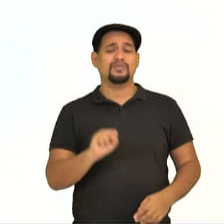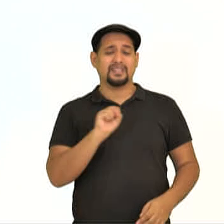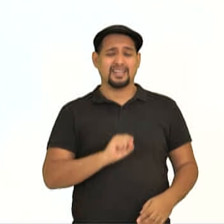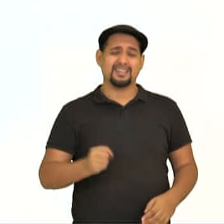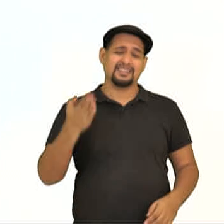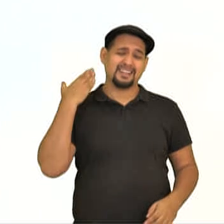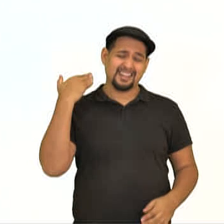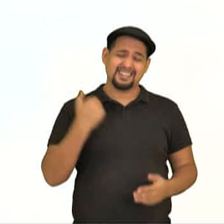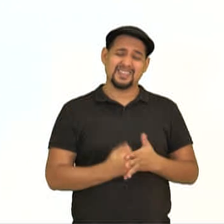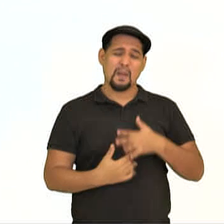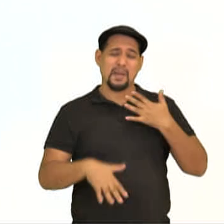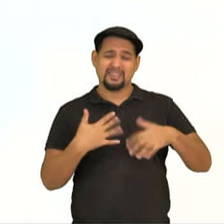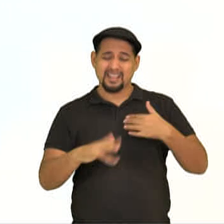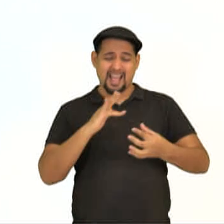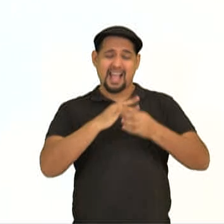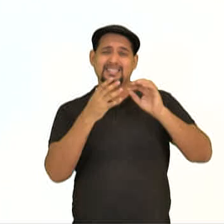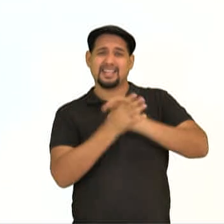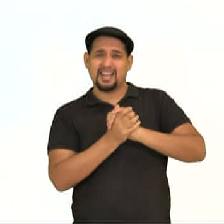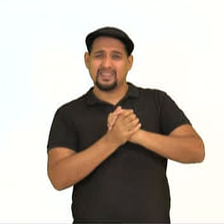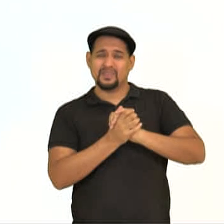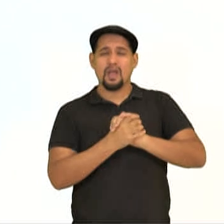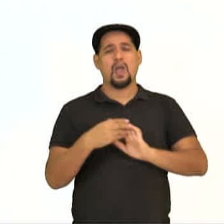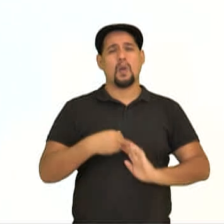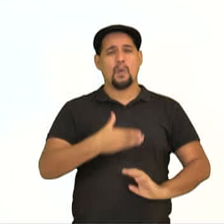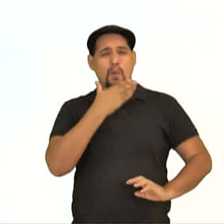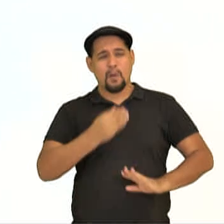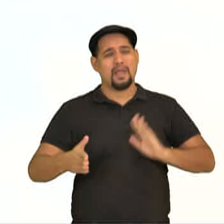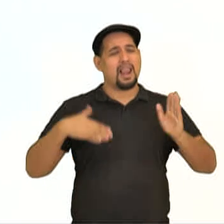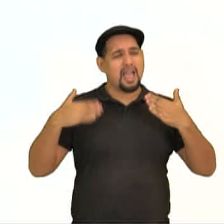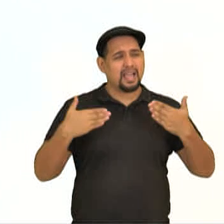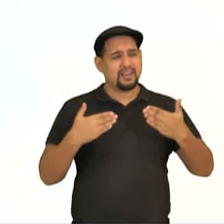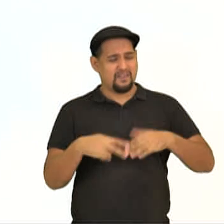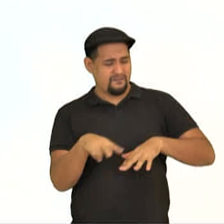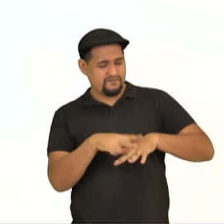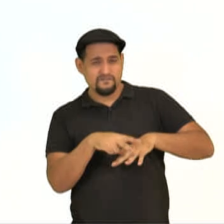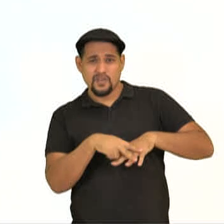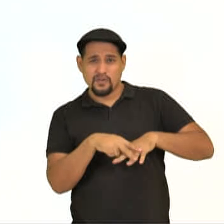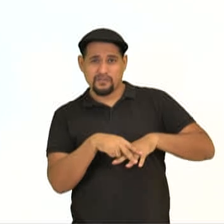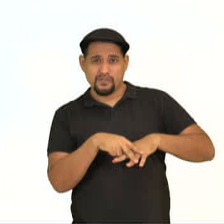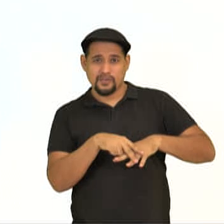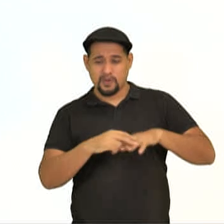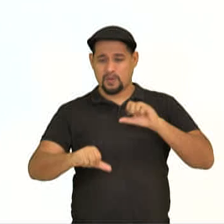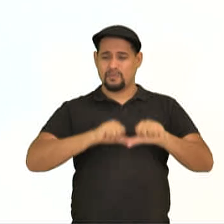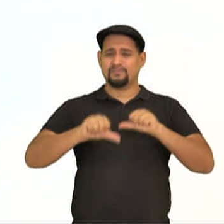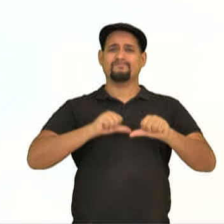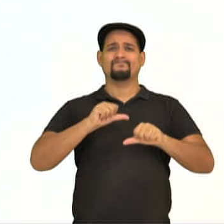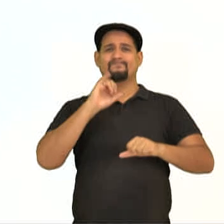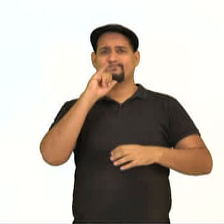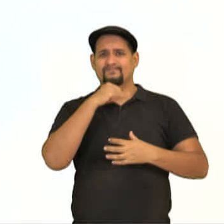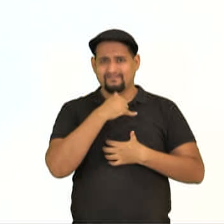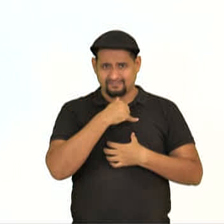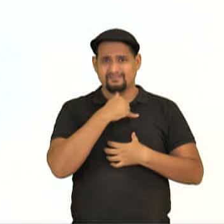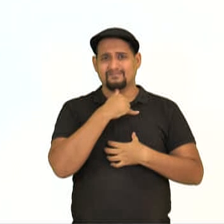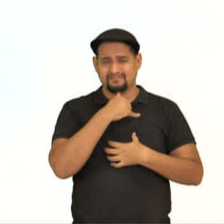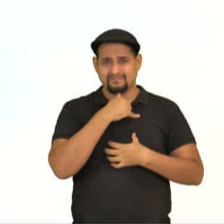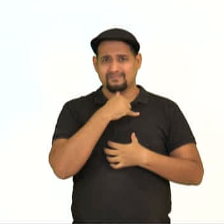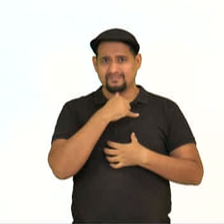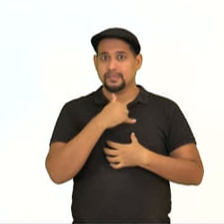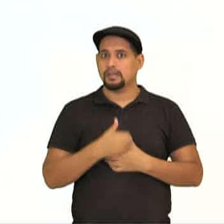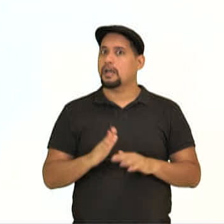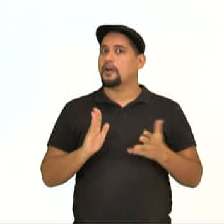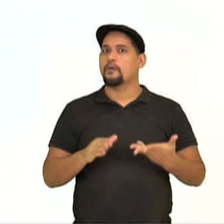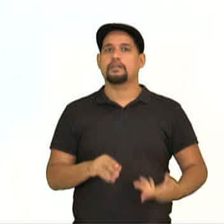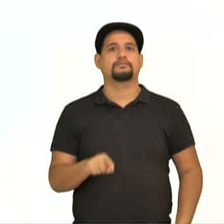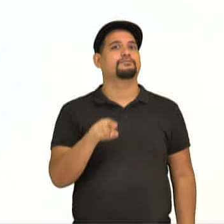menino bagunceiro. Casado era um moço alegre. Viúvo tornara-se triste. Agora é